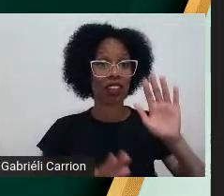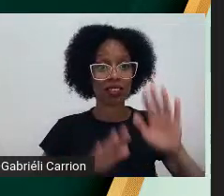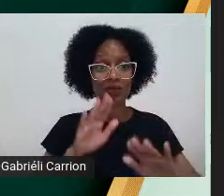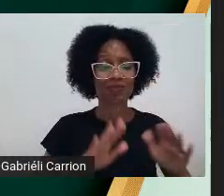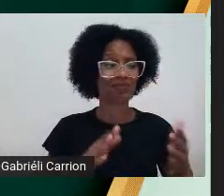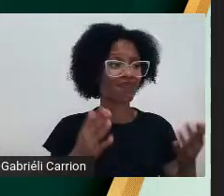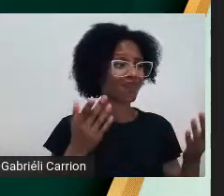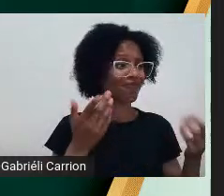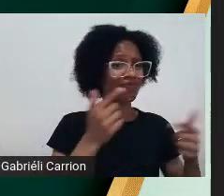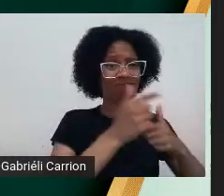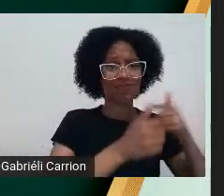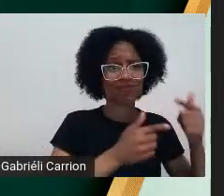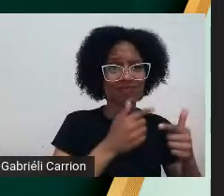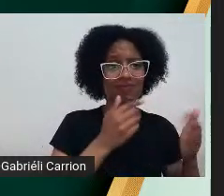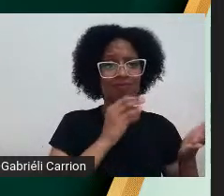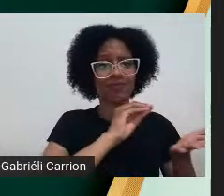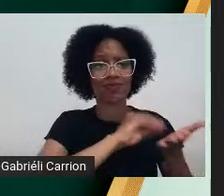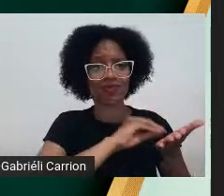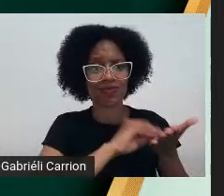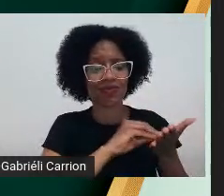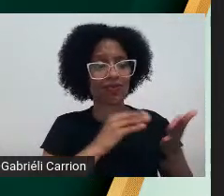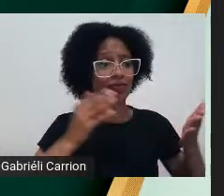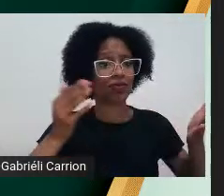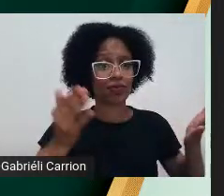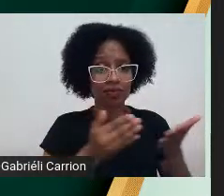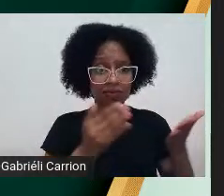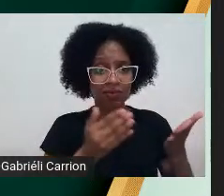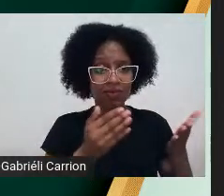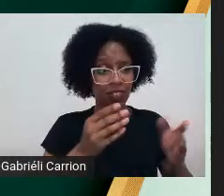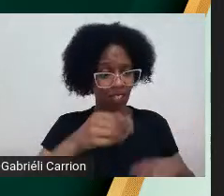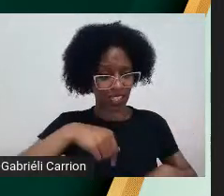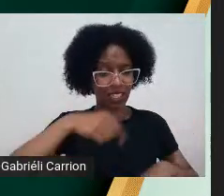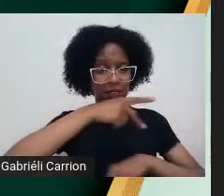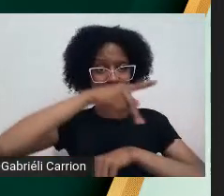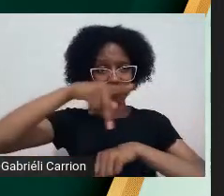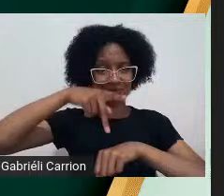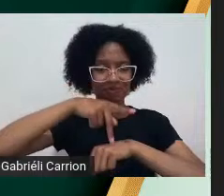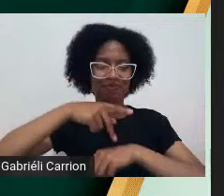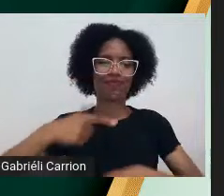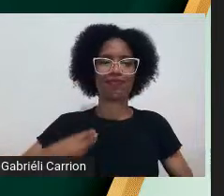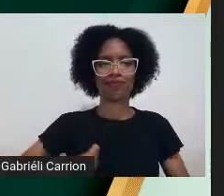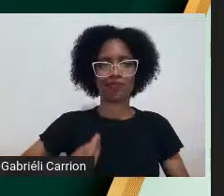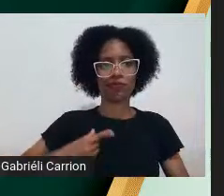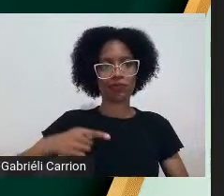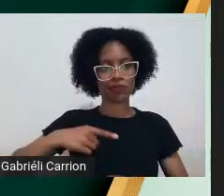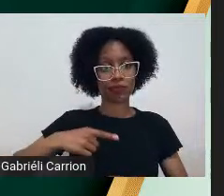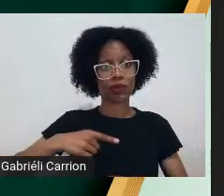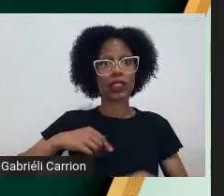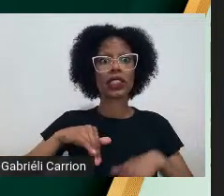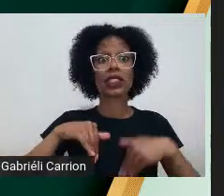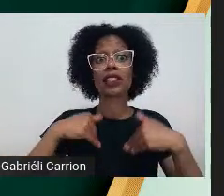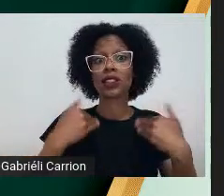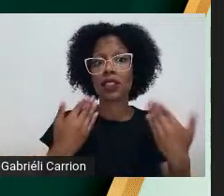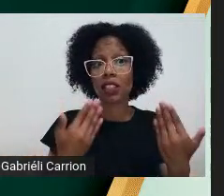desemprego como as que temos no imperativo de nosso país nos dias atuais. Sendo assim,